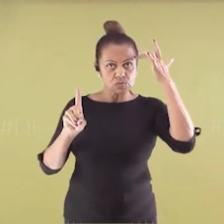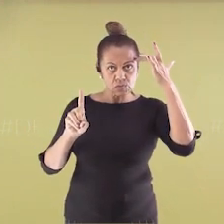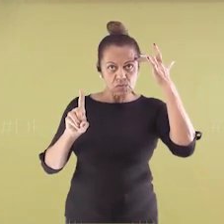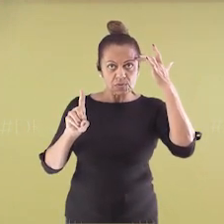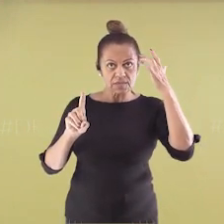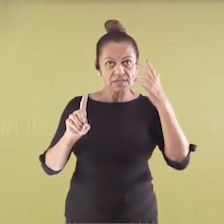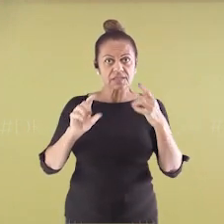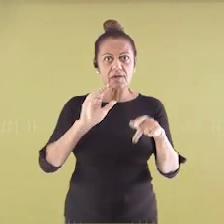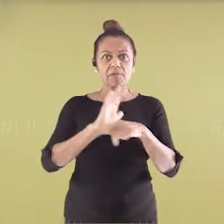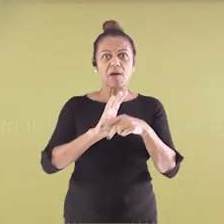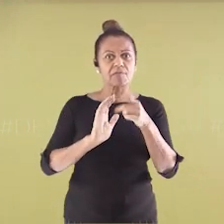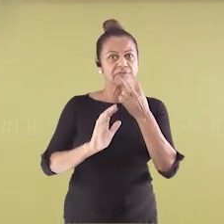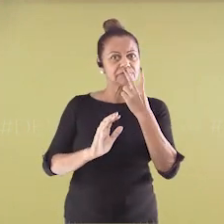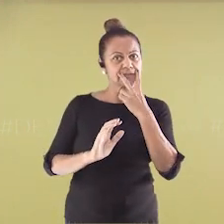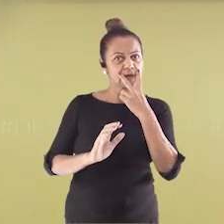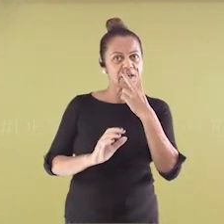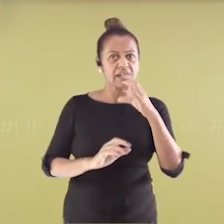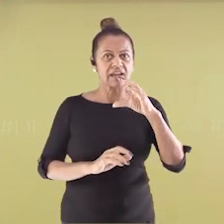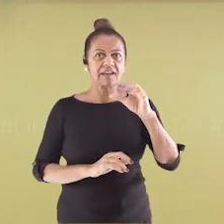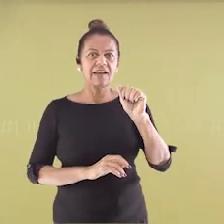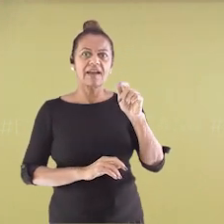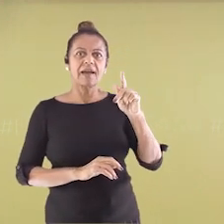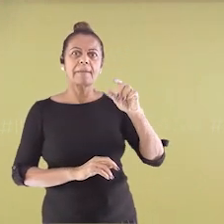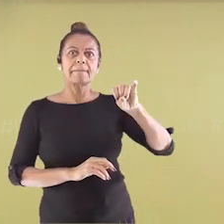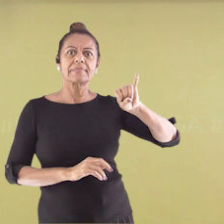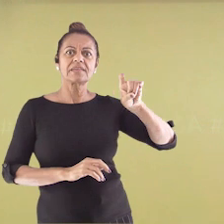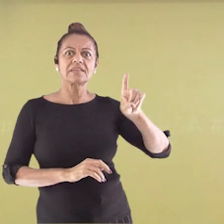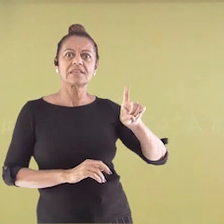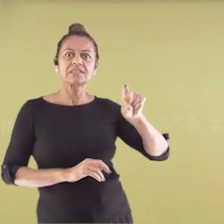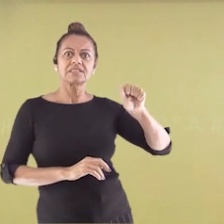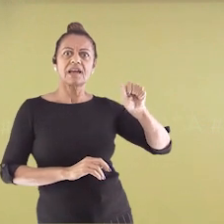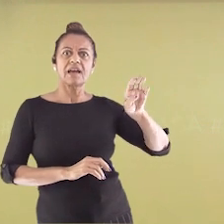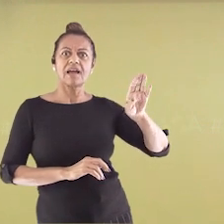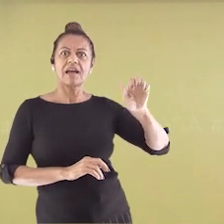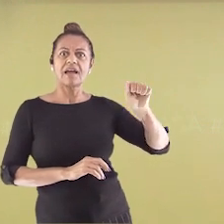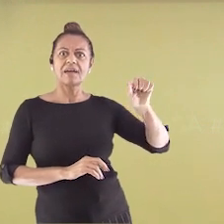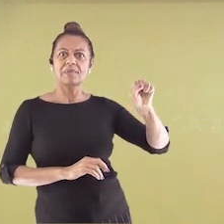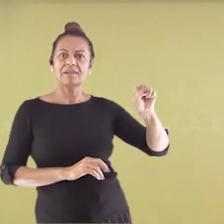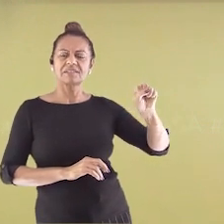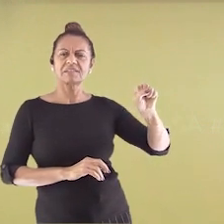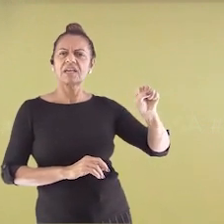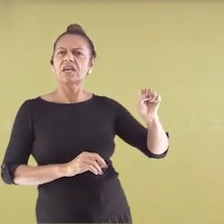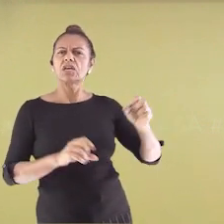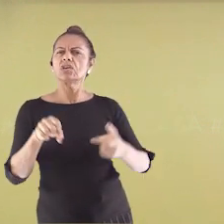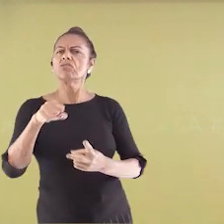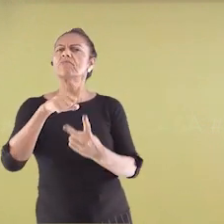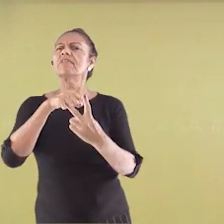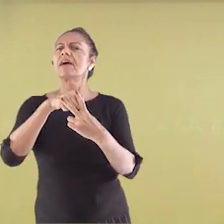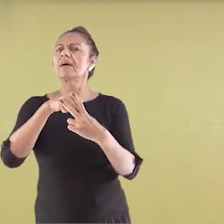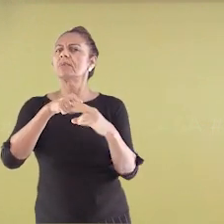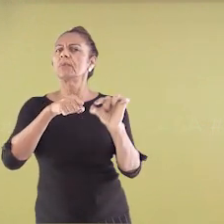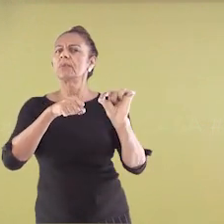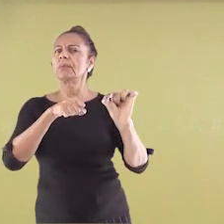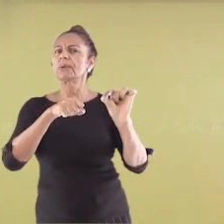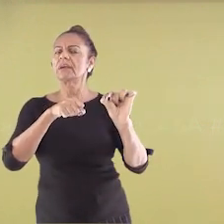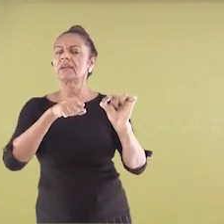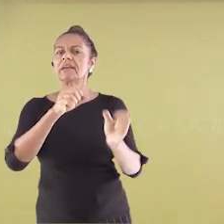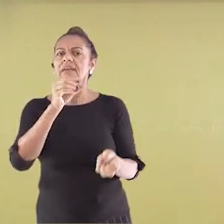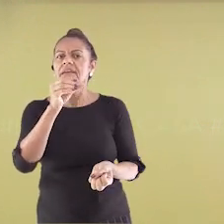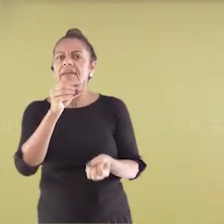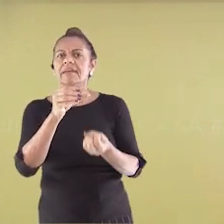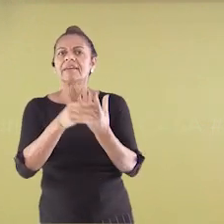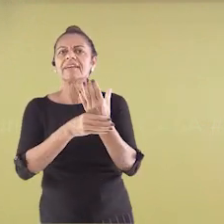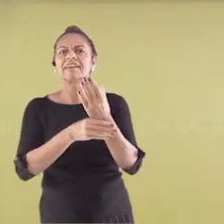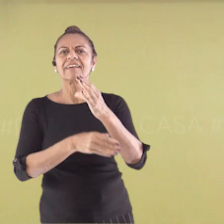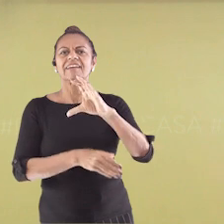capixabas, é quem exerce a ação do verbo. Olhem só. O verbo é o criam, né? Ou criar. E é